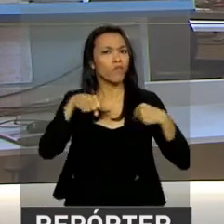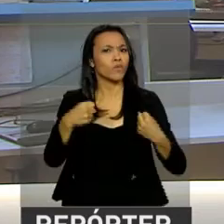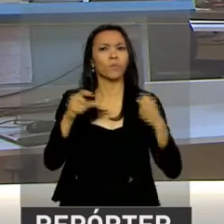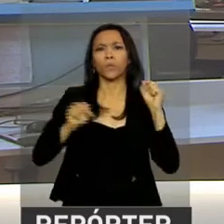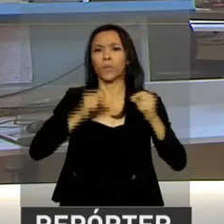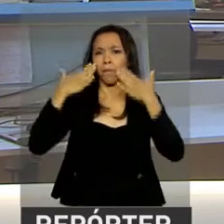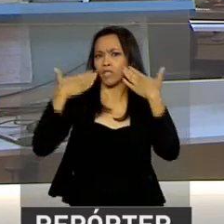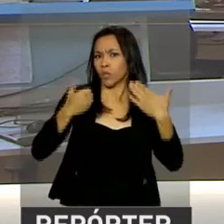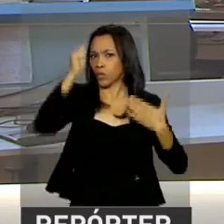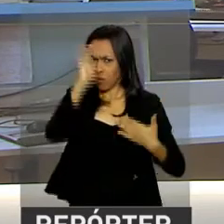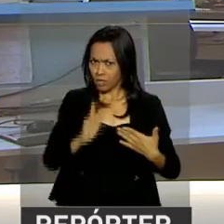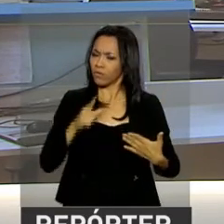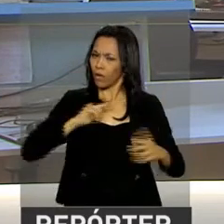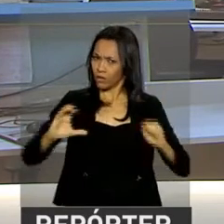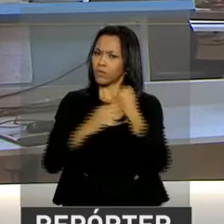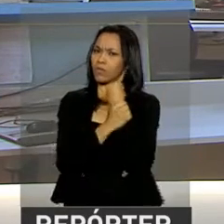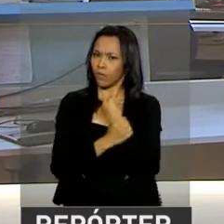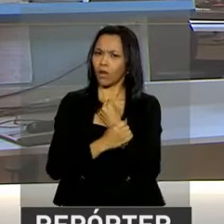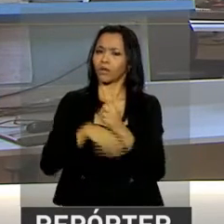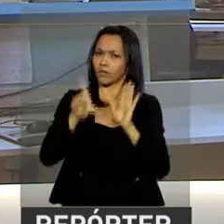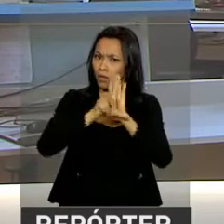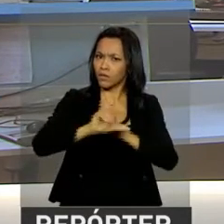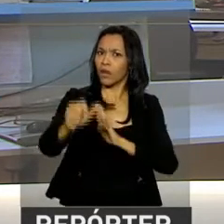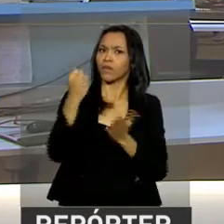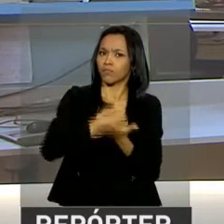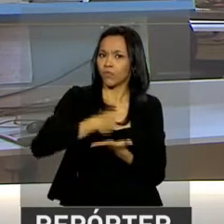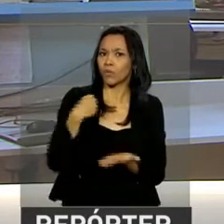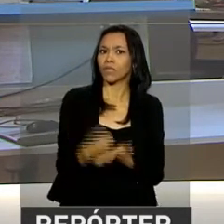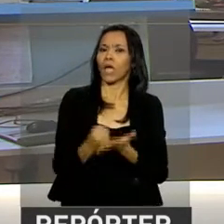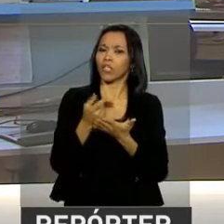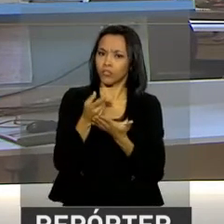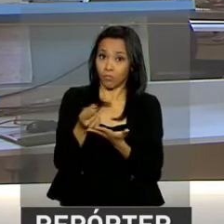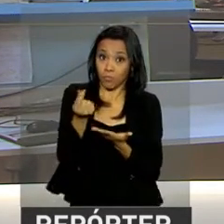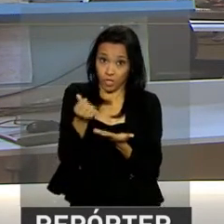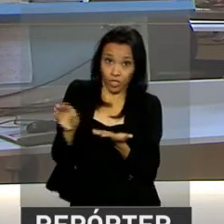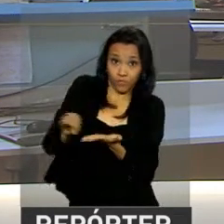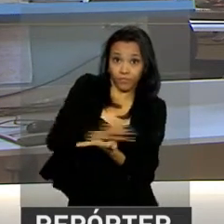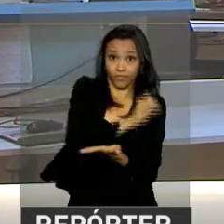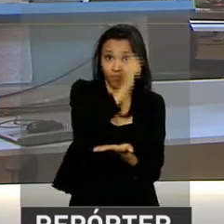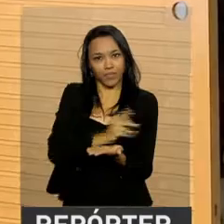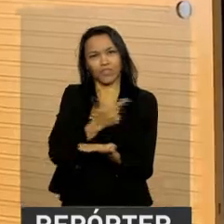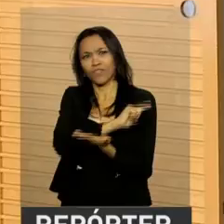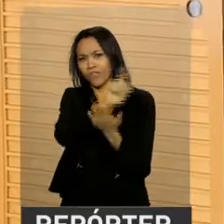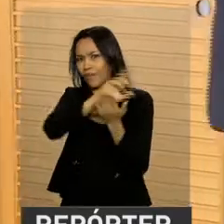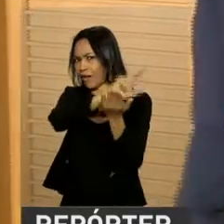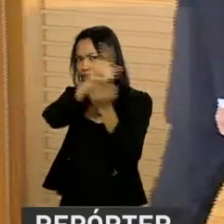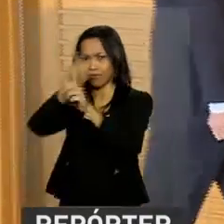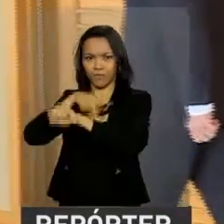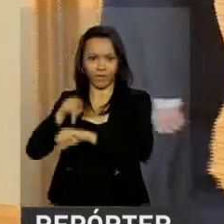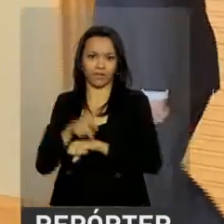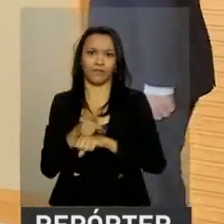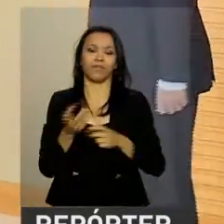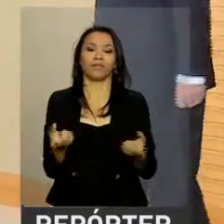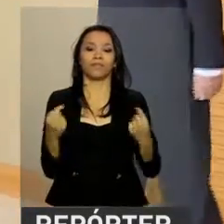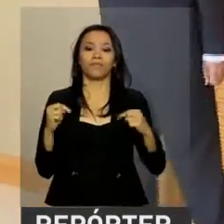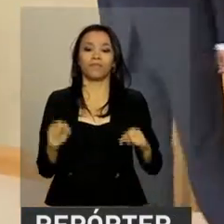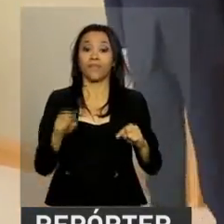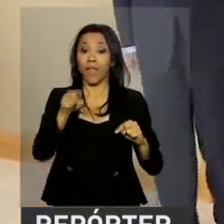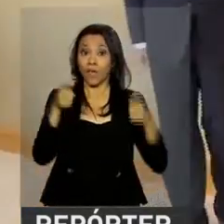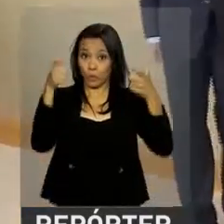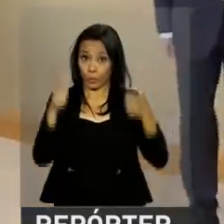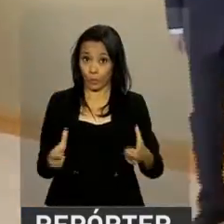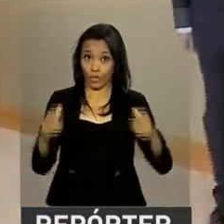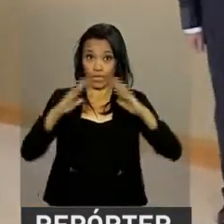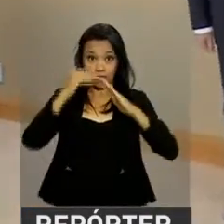Brasil tem segurança jurídica para atrair investimentos de outros países. Foi no Palácio Imperial do